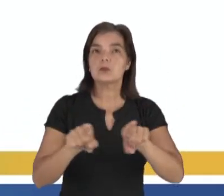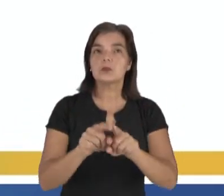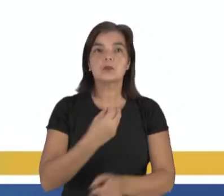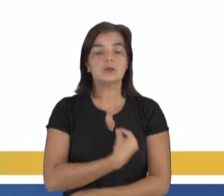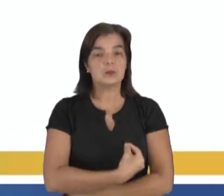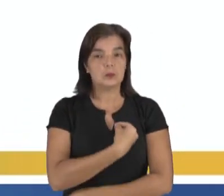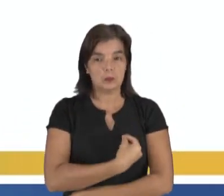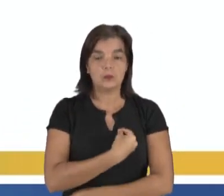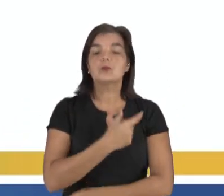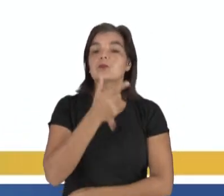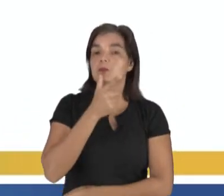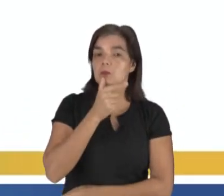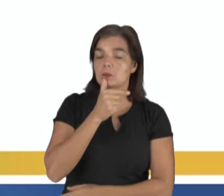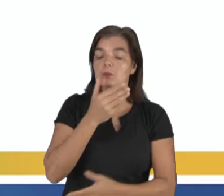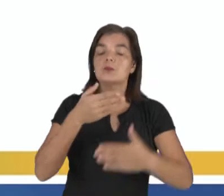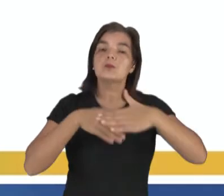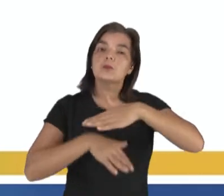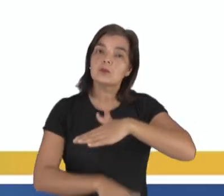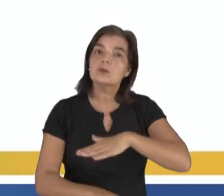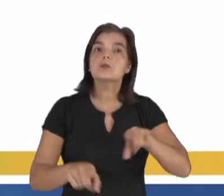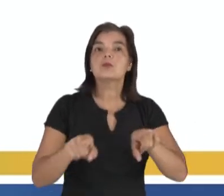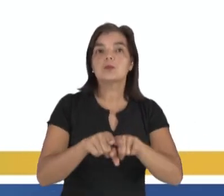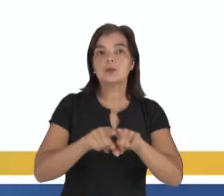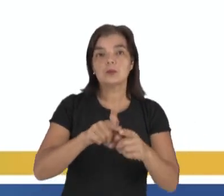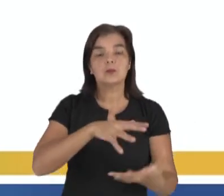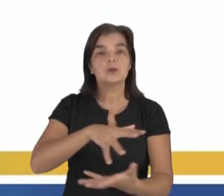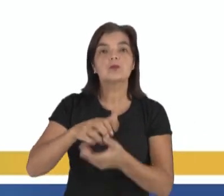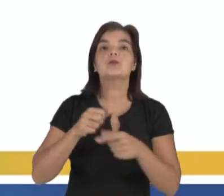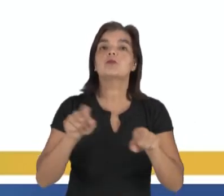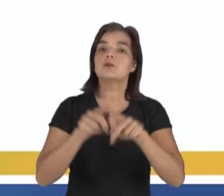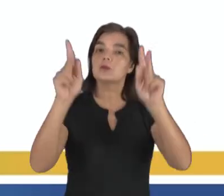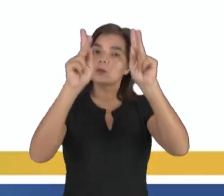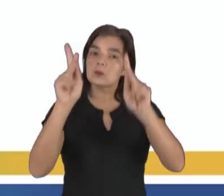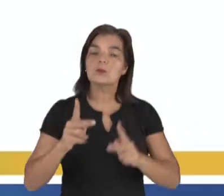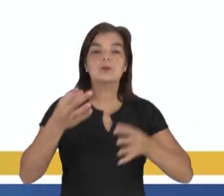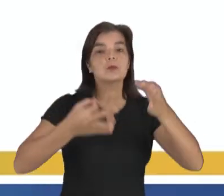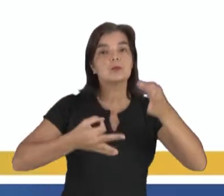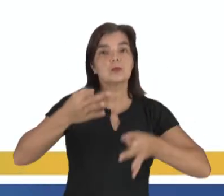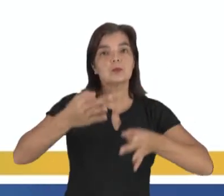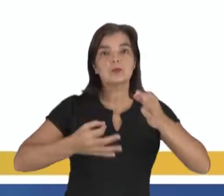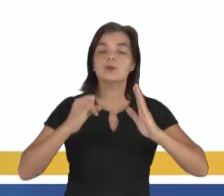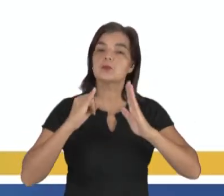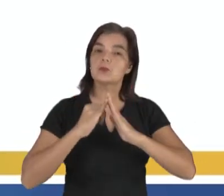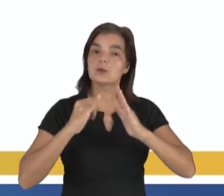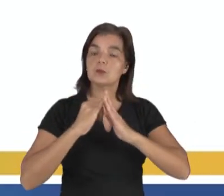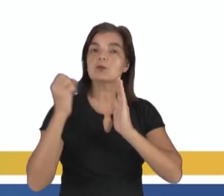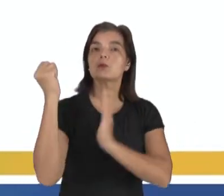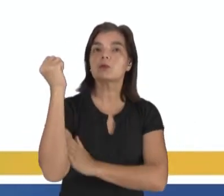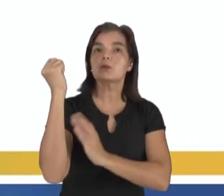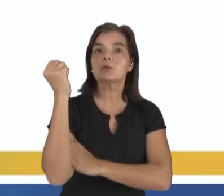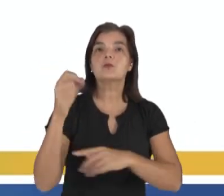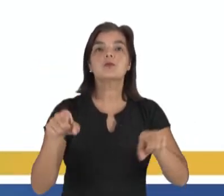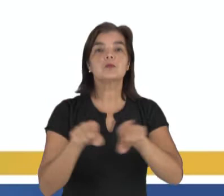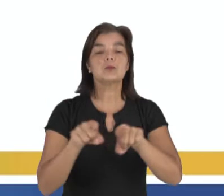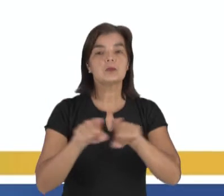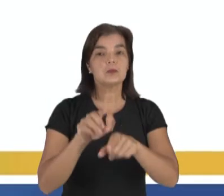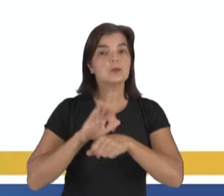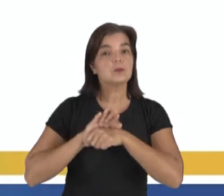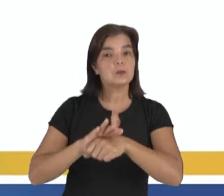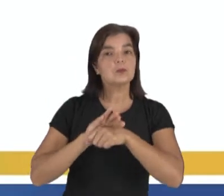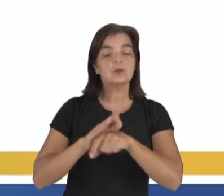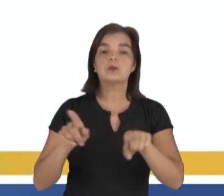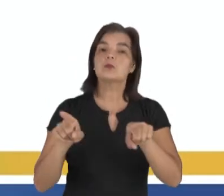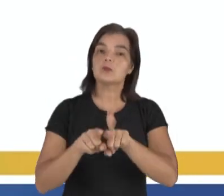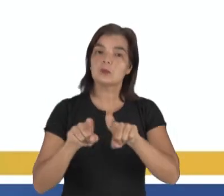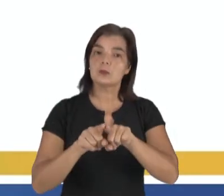vida debaixo d'água, vida sobre a terra, paz, justiça e instituições fortes e parcerias em